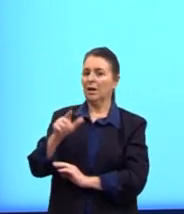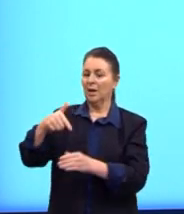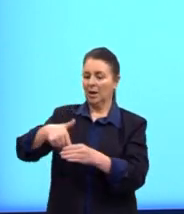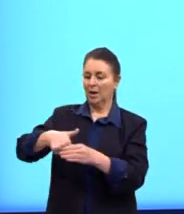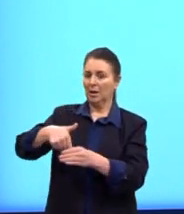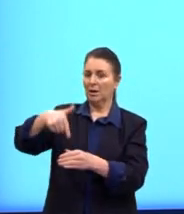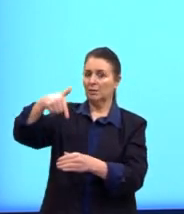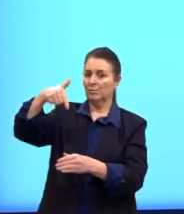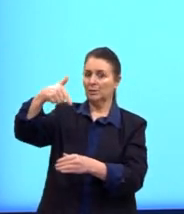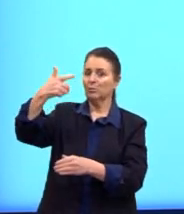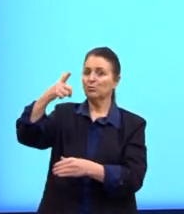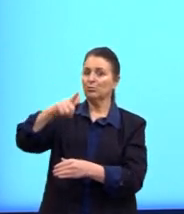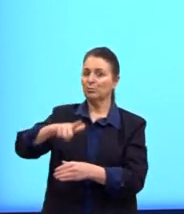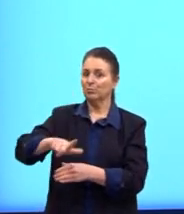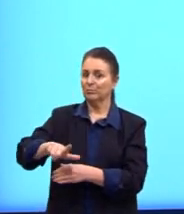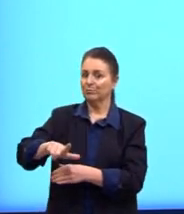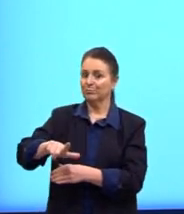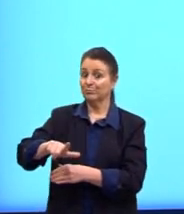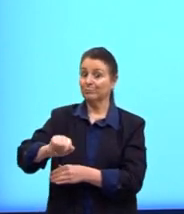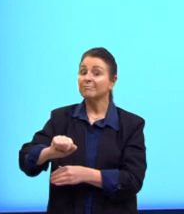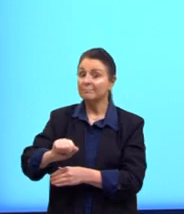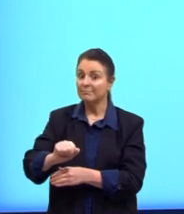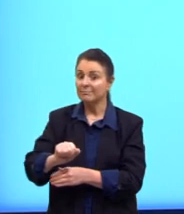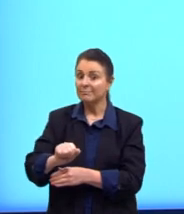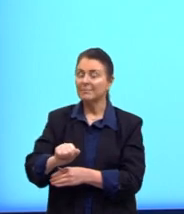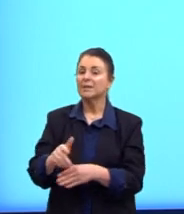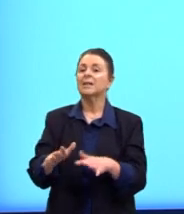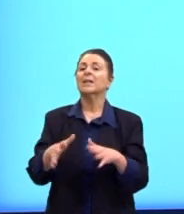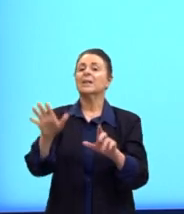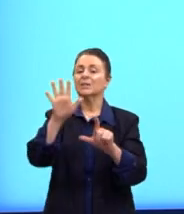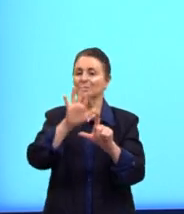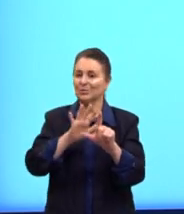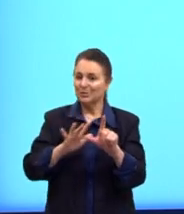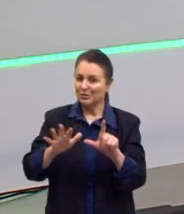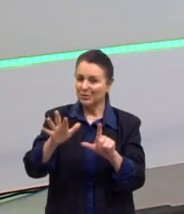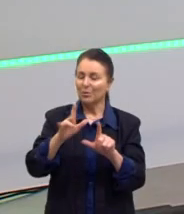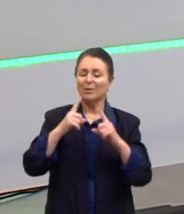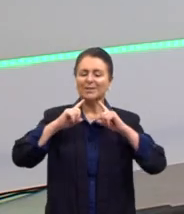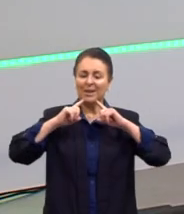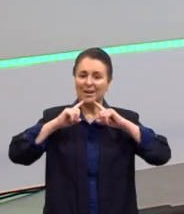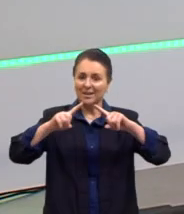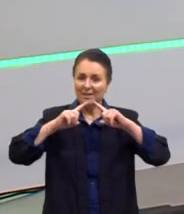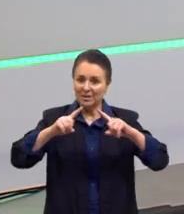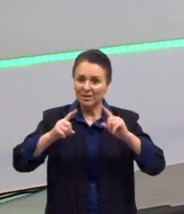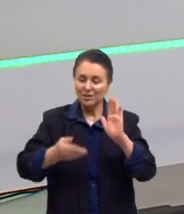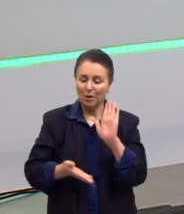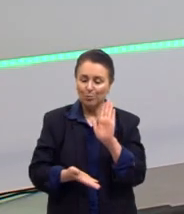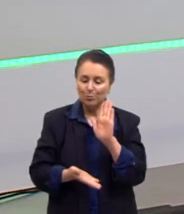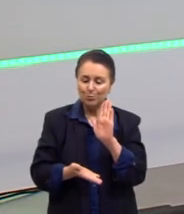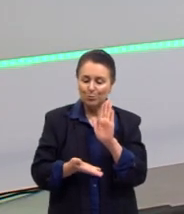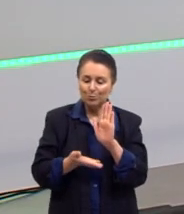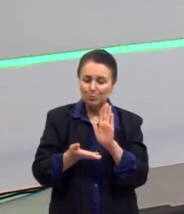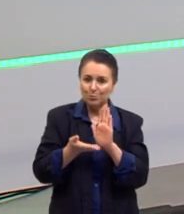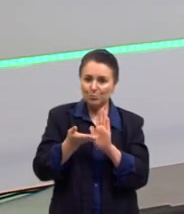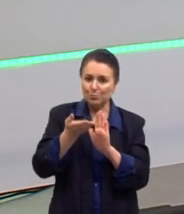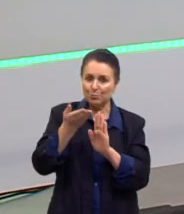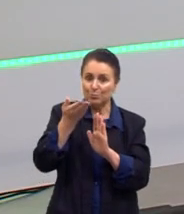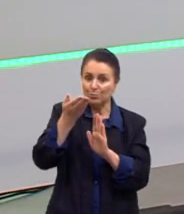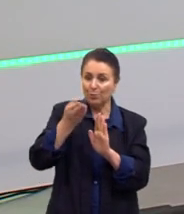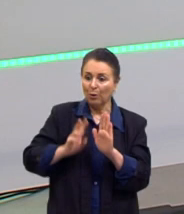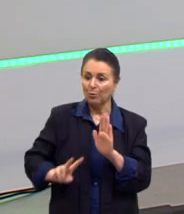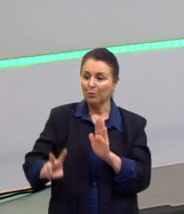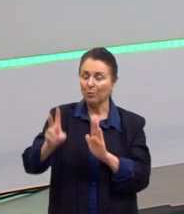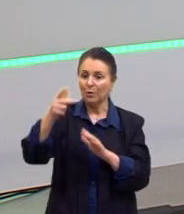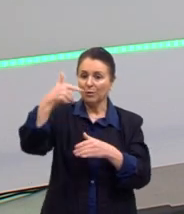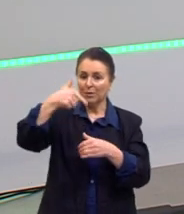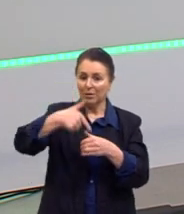de novo né também aqui a gente tem essa crítica aos aumentos aí Absurdos do preço